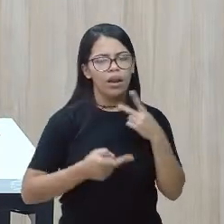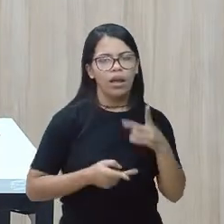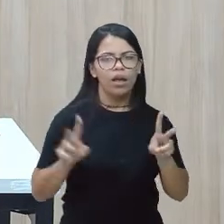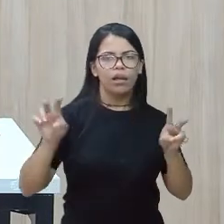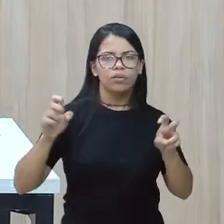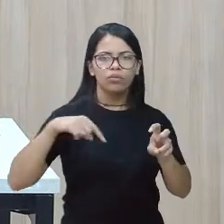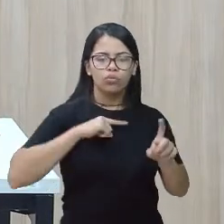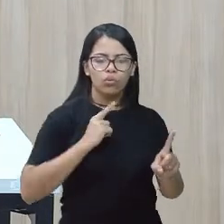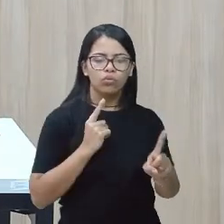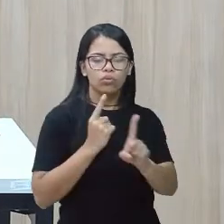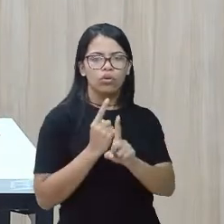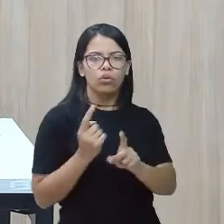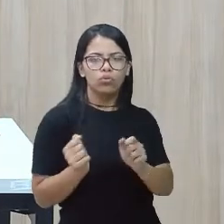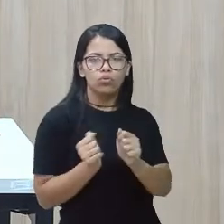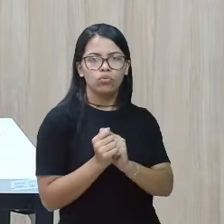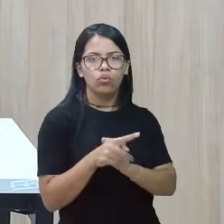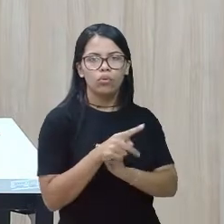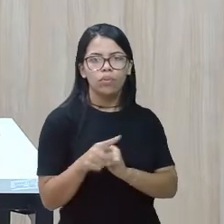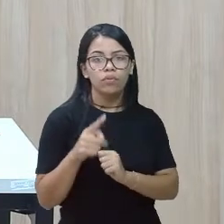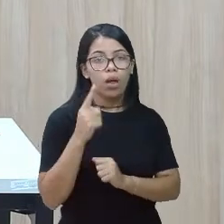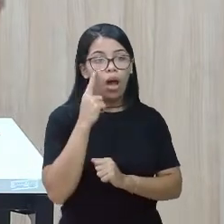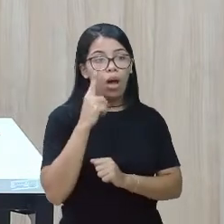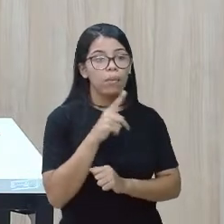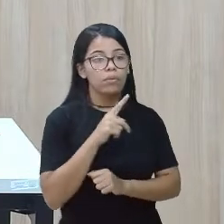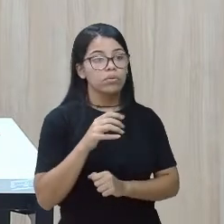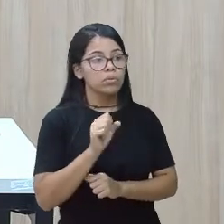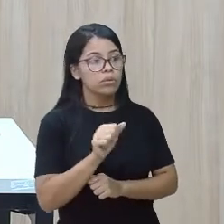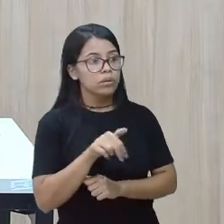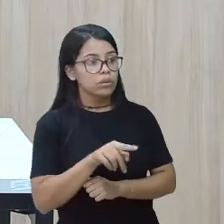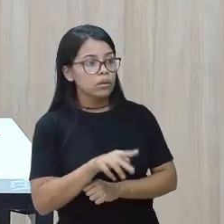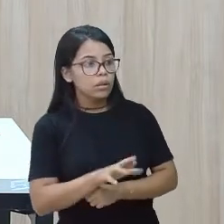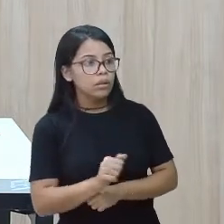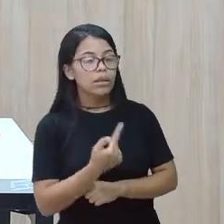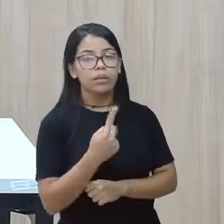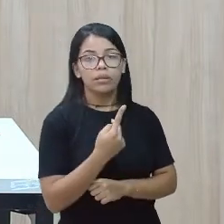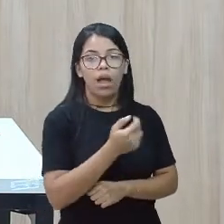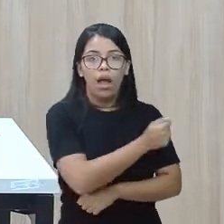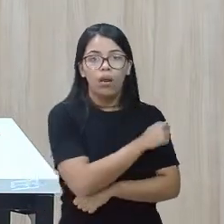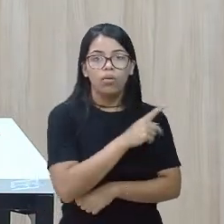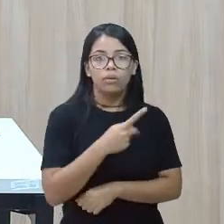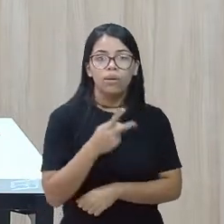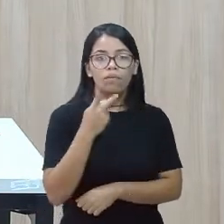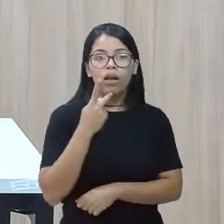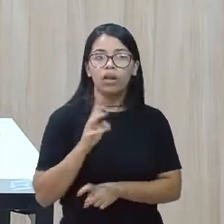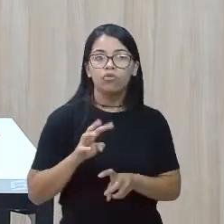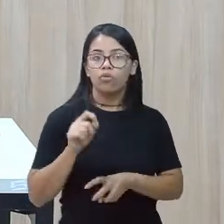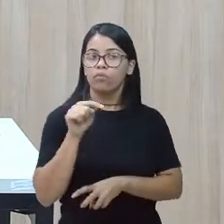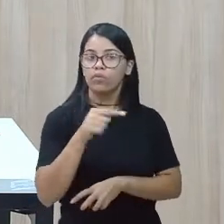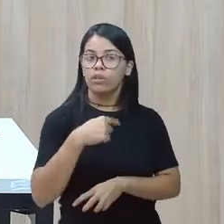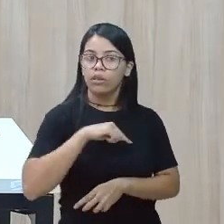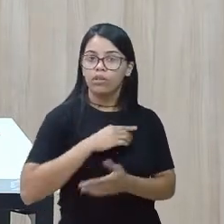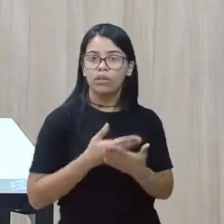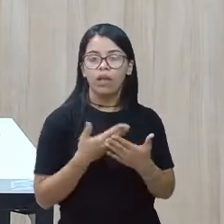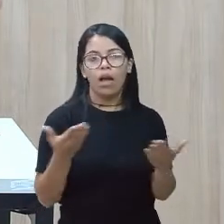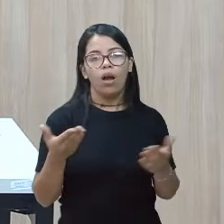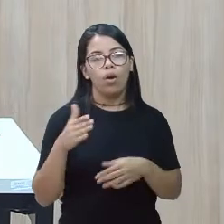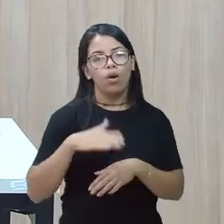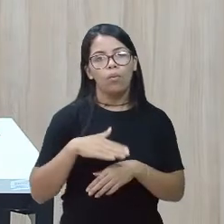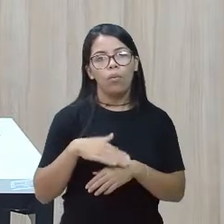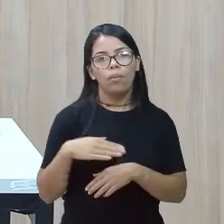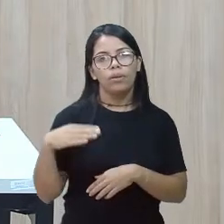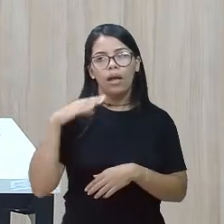no nosso encontro com professores, dizer, olha, professora Sandra, seus alunos estão sempre citando a senhora nas nossas aulas. Chegou agora,